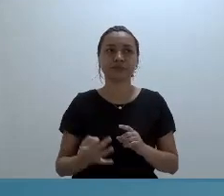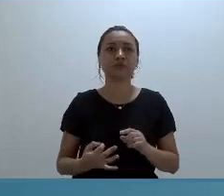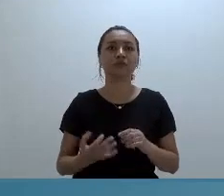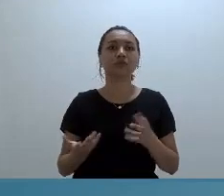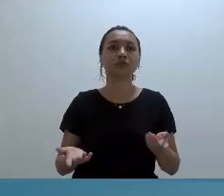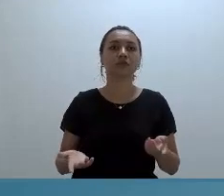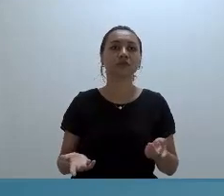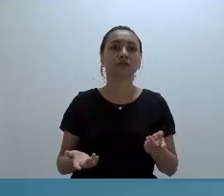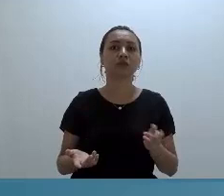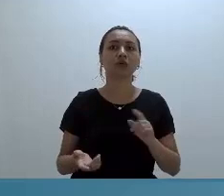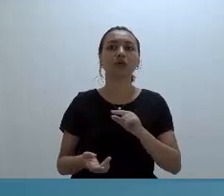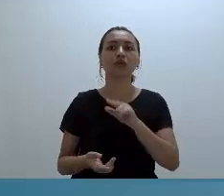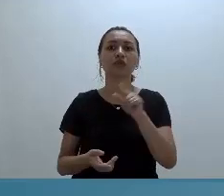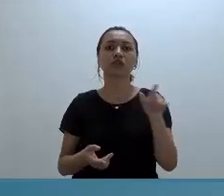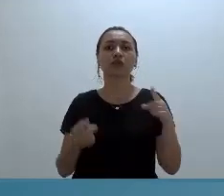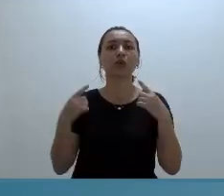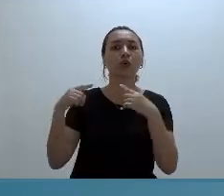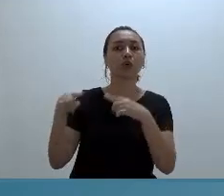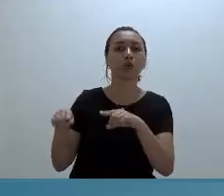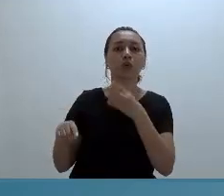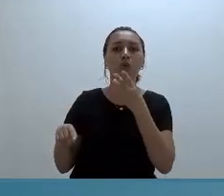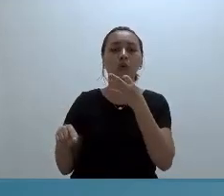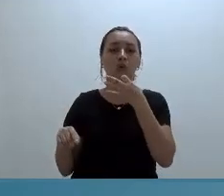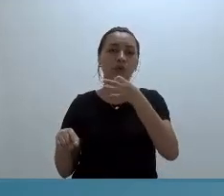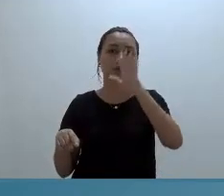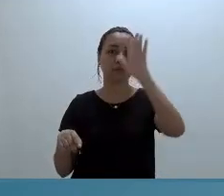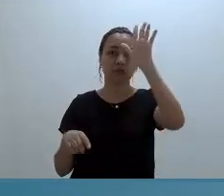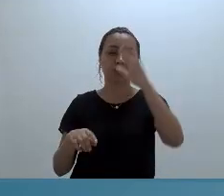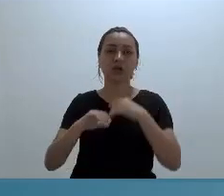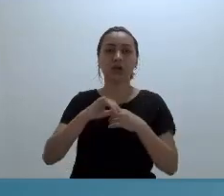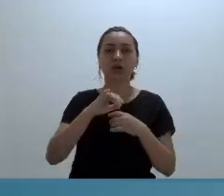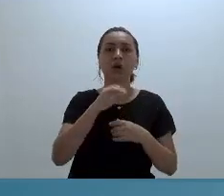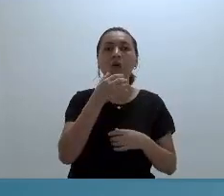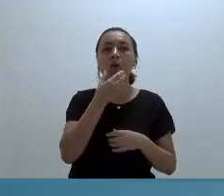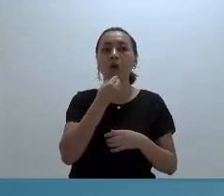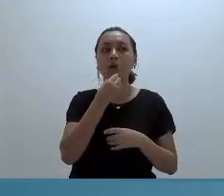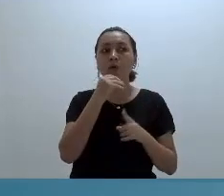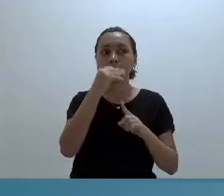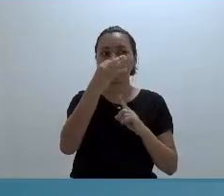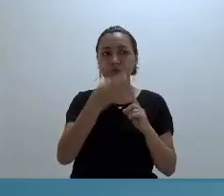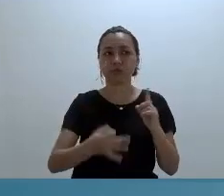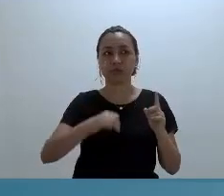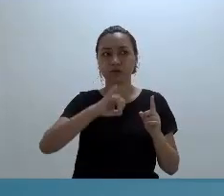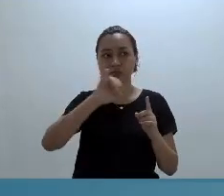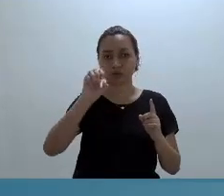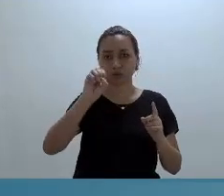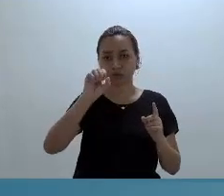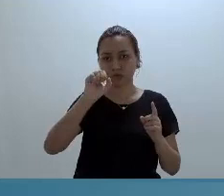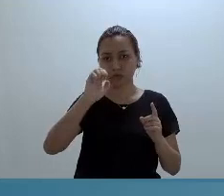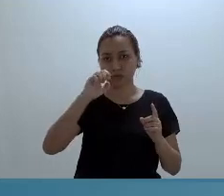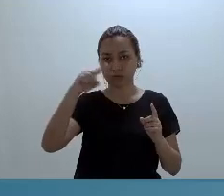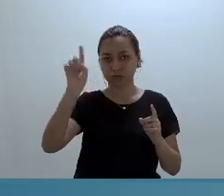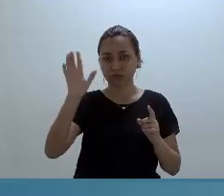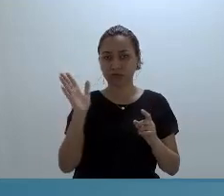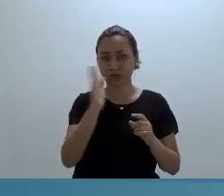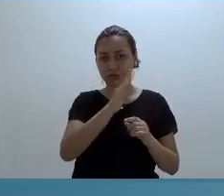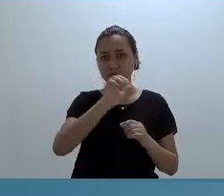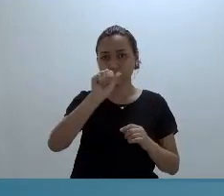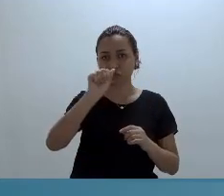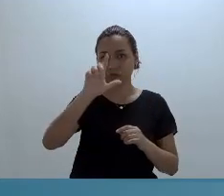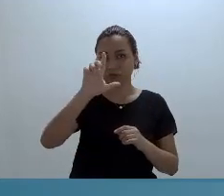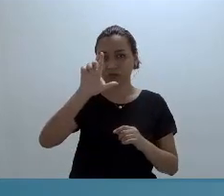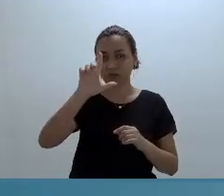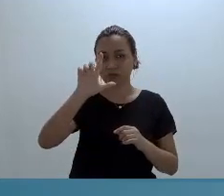Não há nenhuma oposição do que vai tocar para o Jornal, é eleito para o acesso ao Zimbardo, no critério de